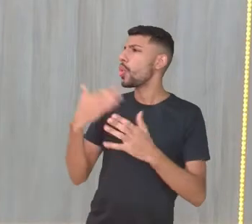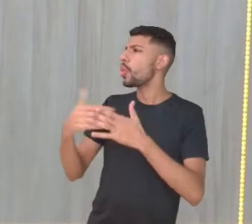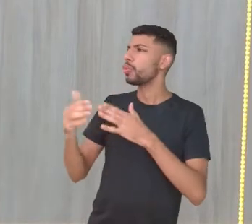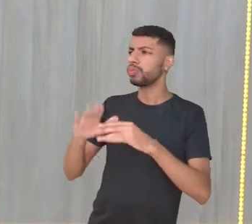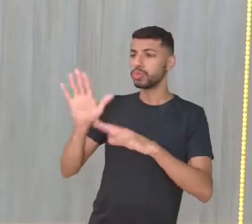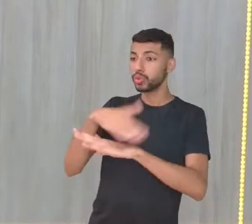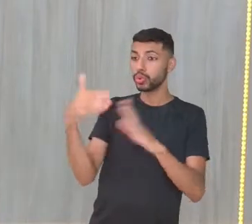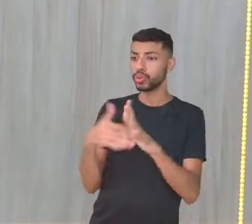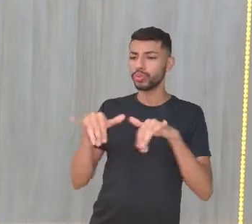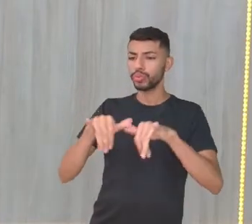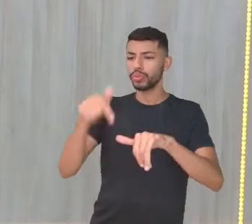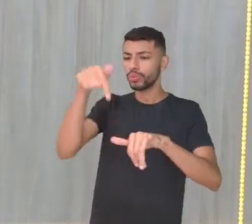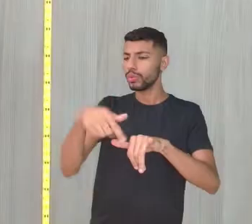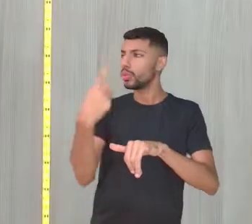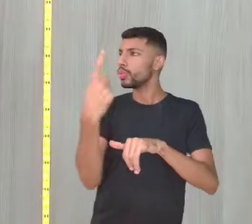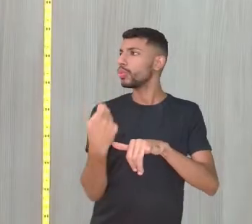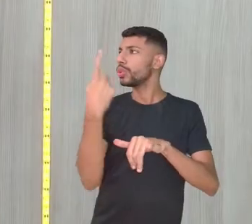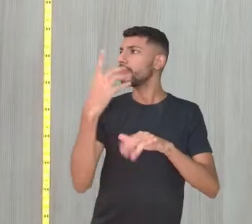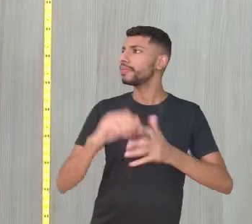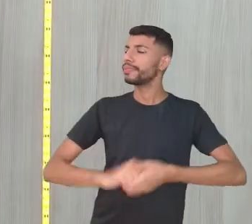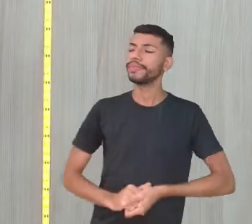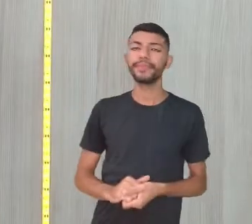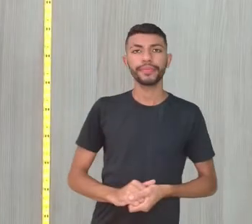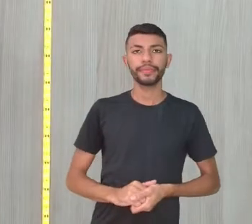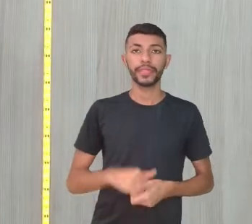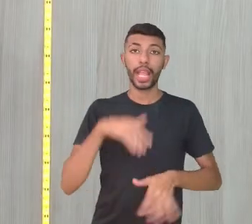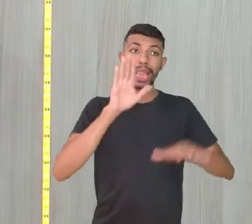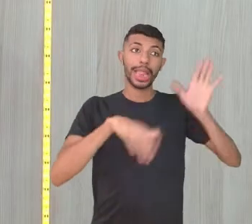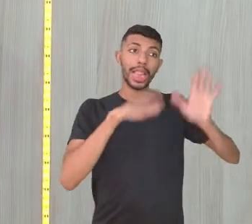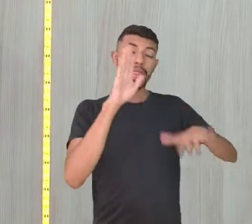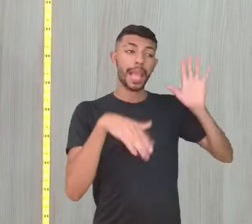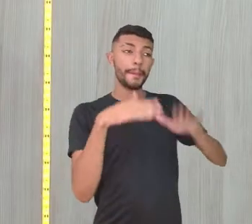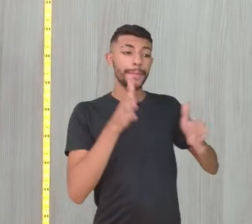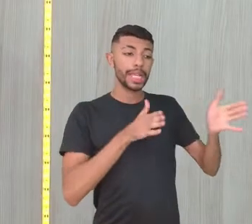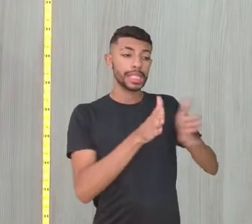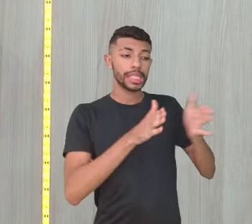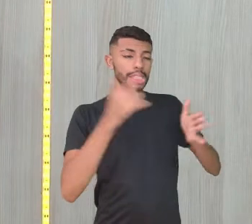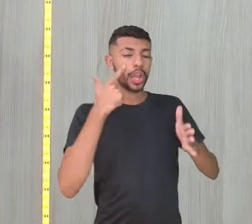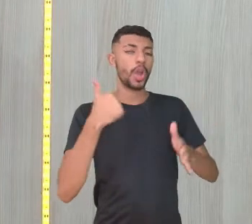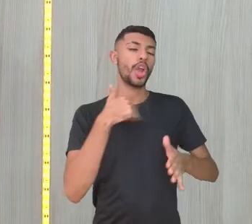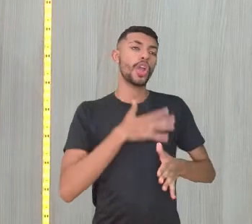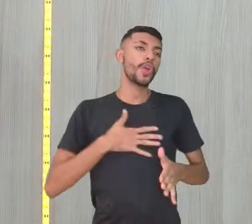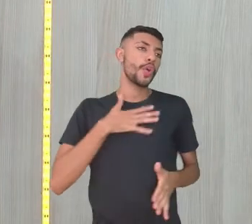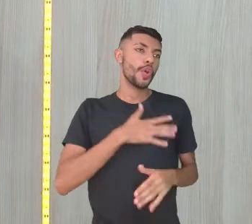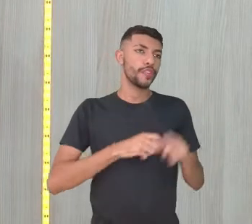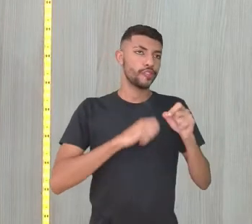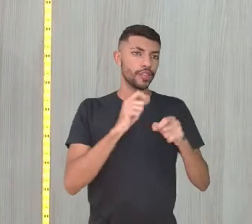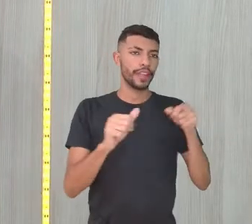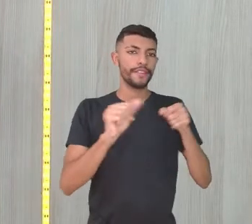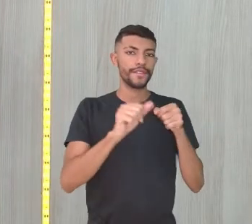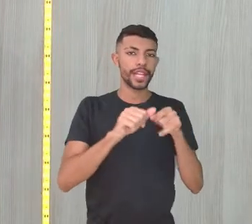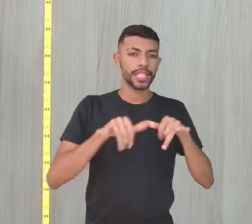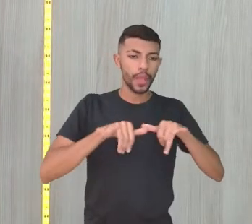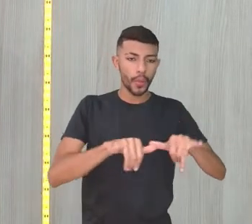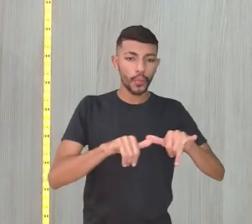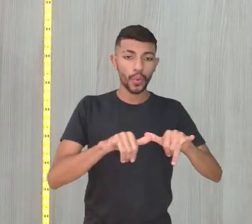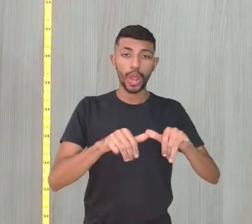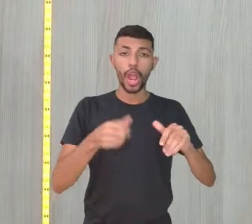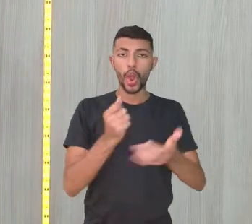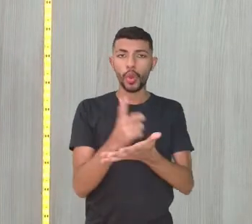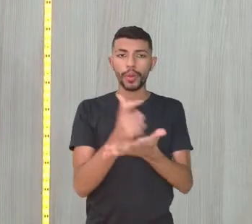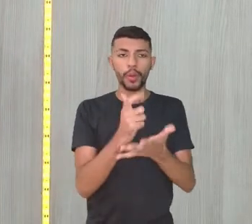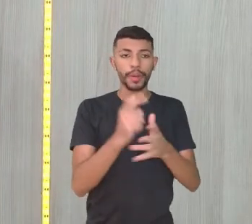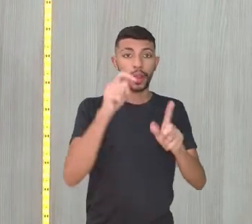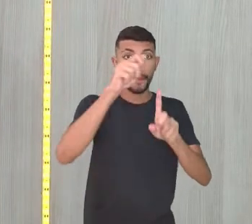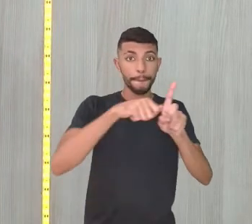só? Depende do período, né? Eu gosto de fazer a feira do mês, assim, alguns